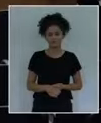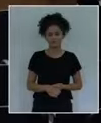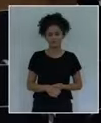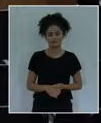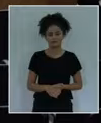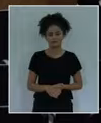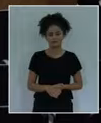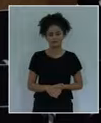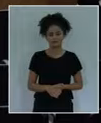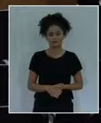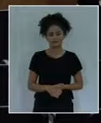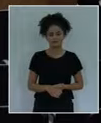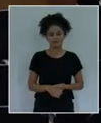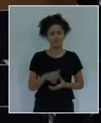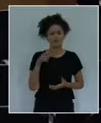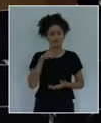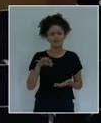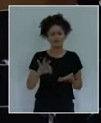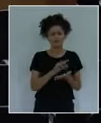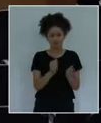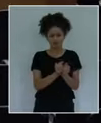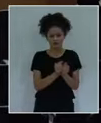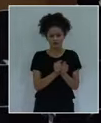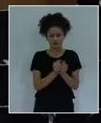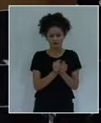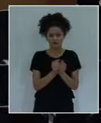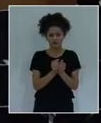Você vai assinar esse parecer?